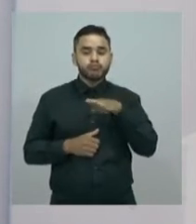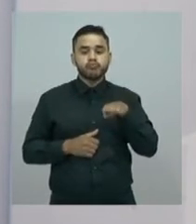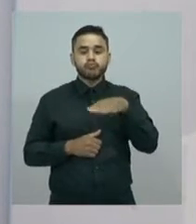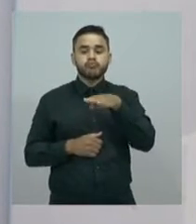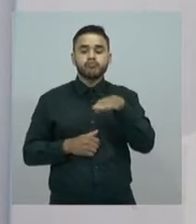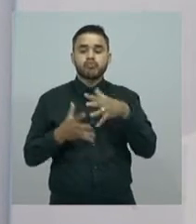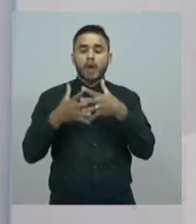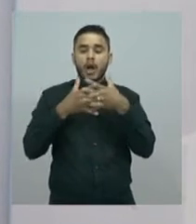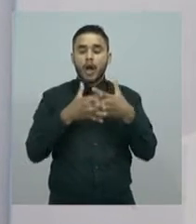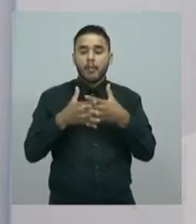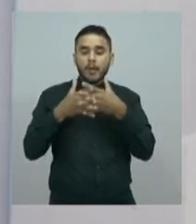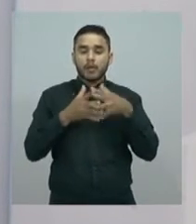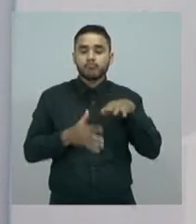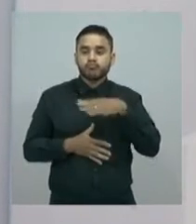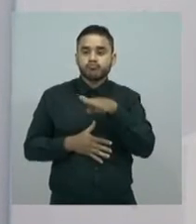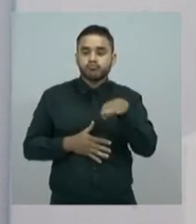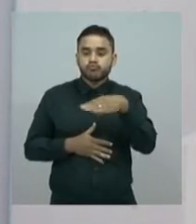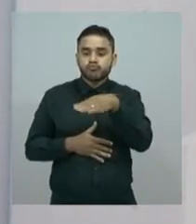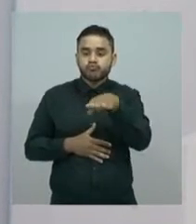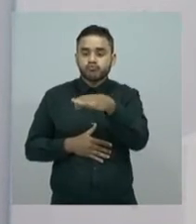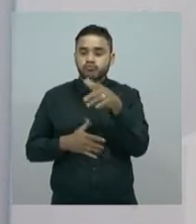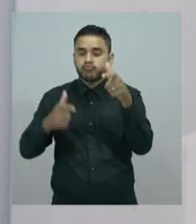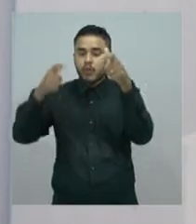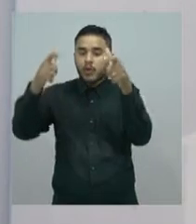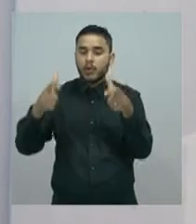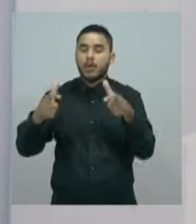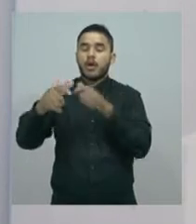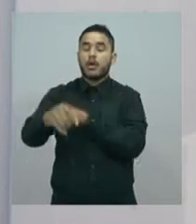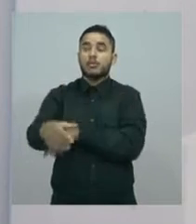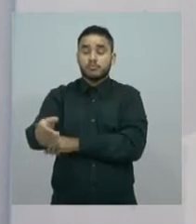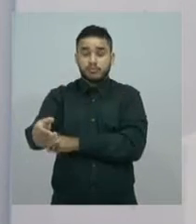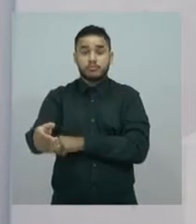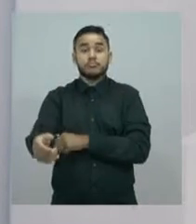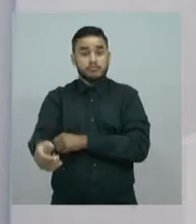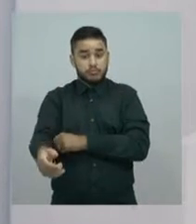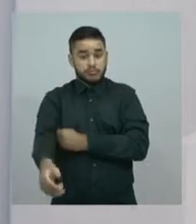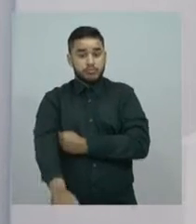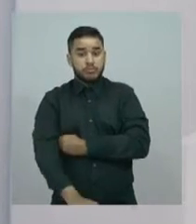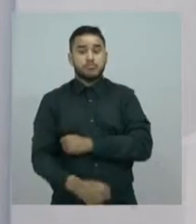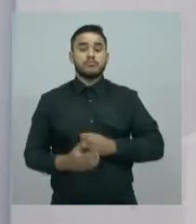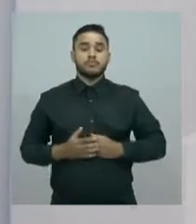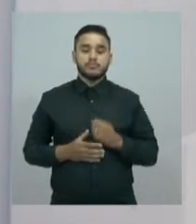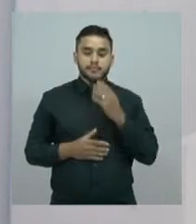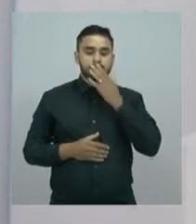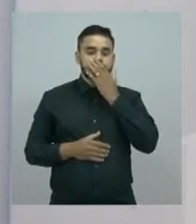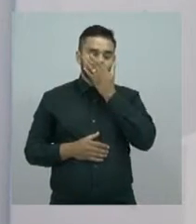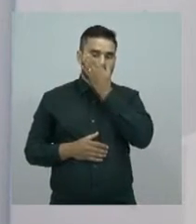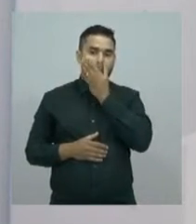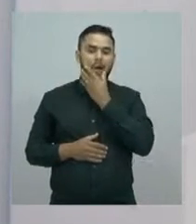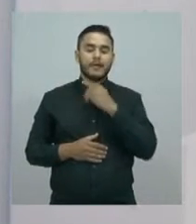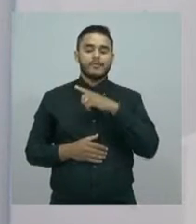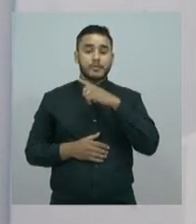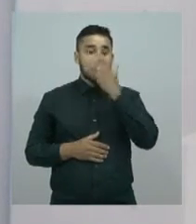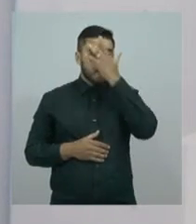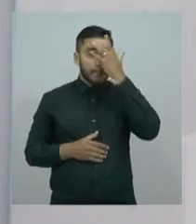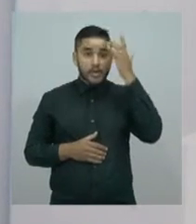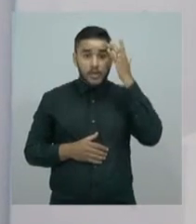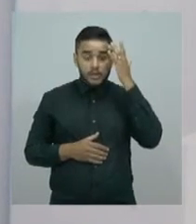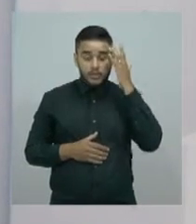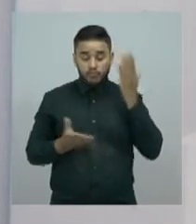lugar onde não tenha o núcleo fixo, em que nós temos